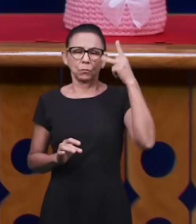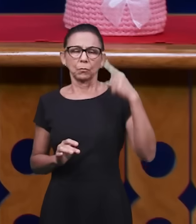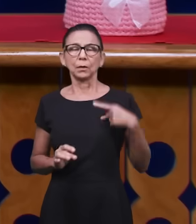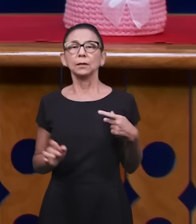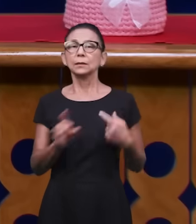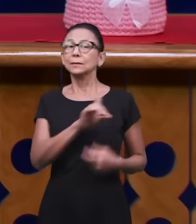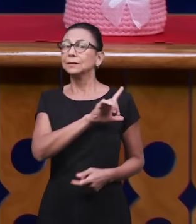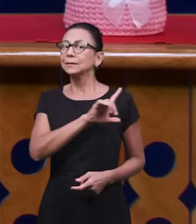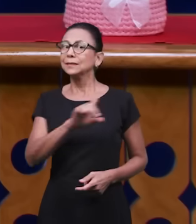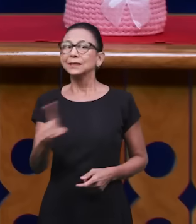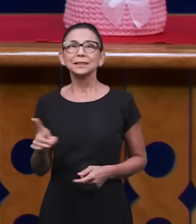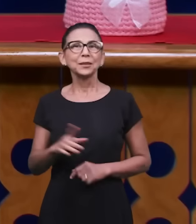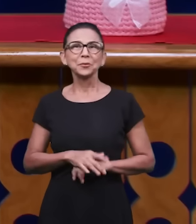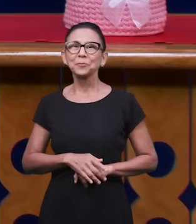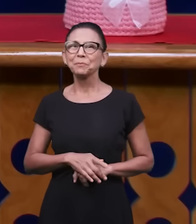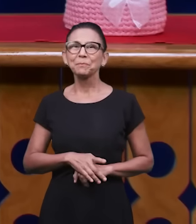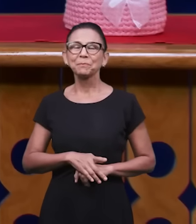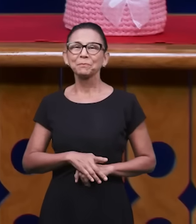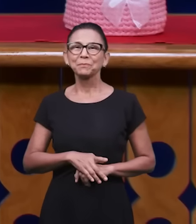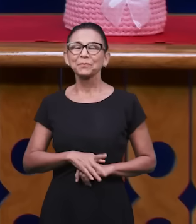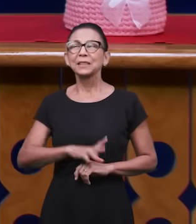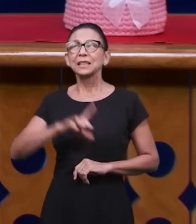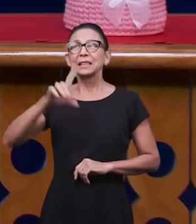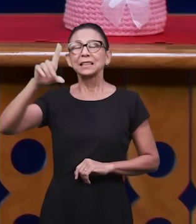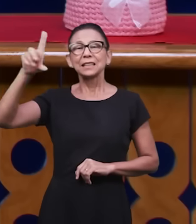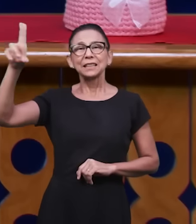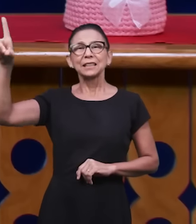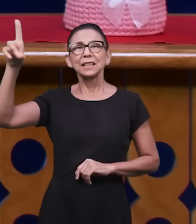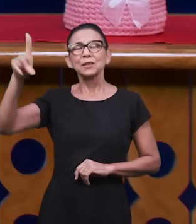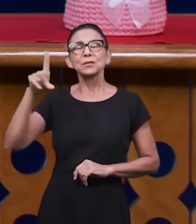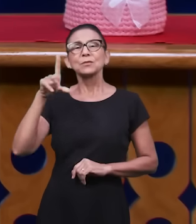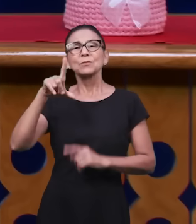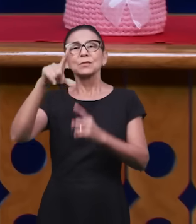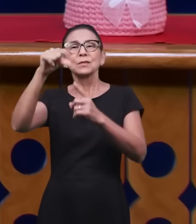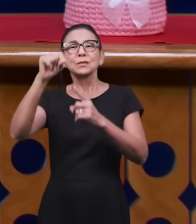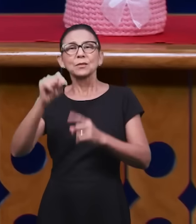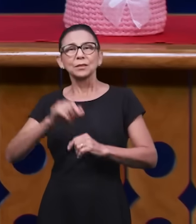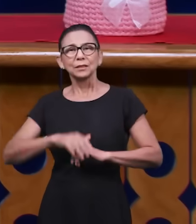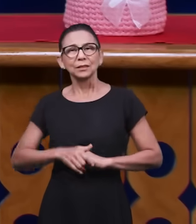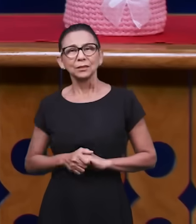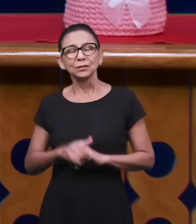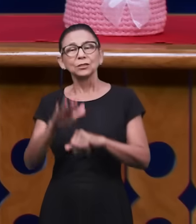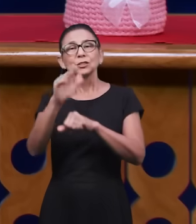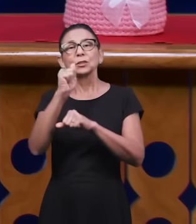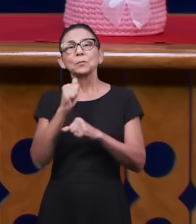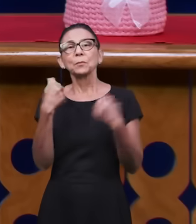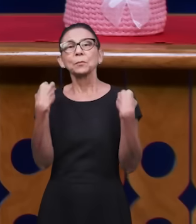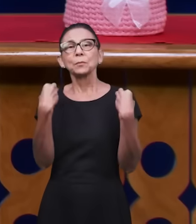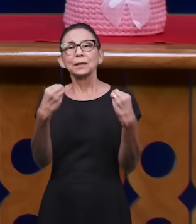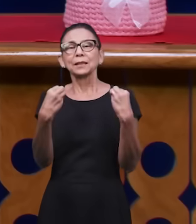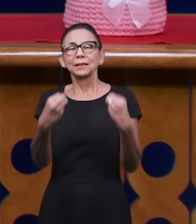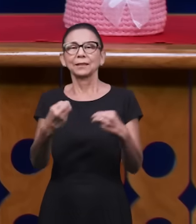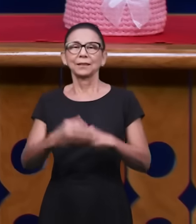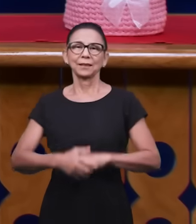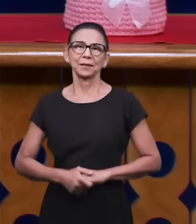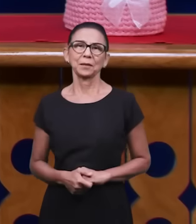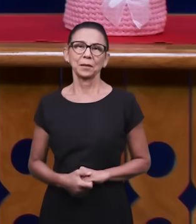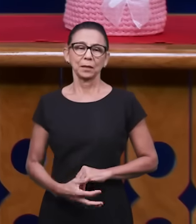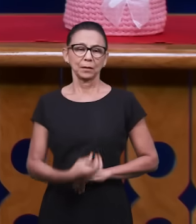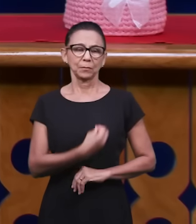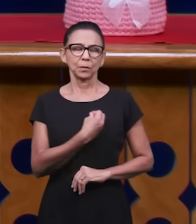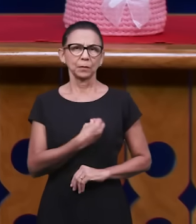chamados, escolhidos, e agora nós somos nomeados. Mas nomeados para quê? Nomeados simplesmente para participar de uma